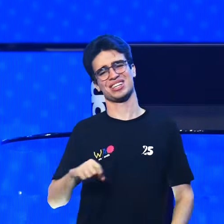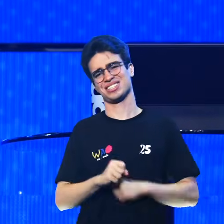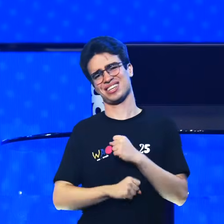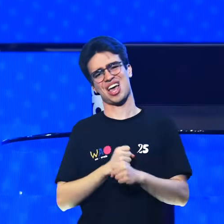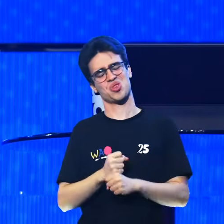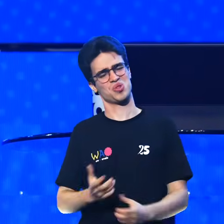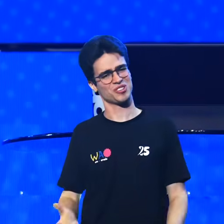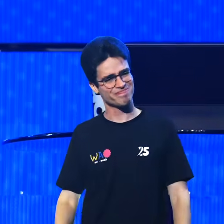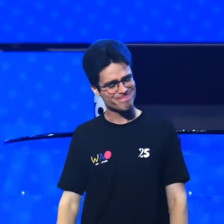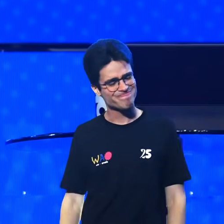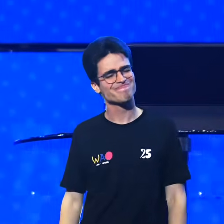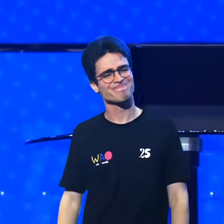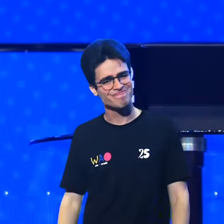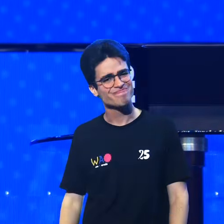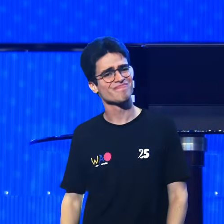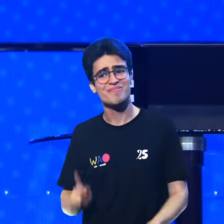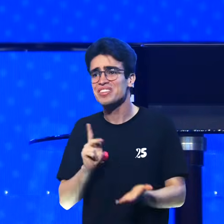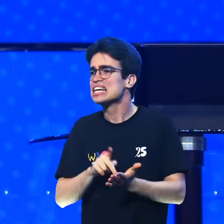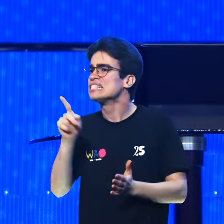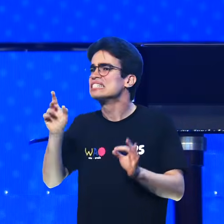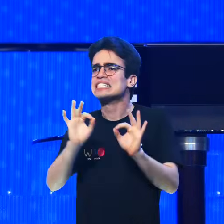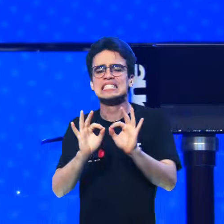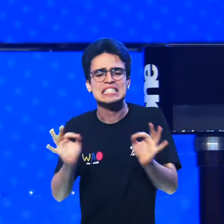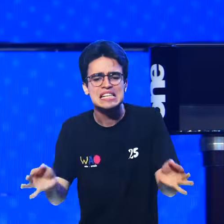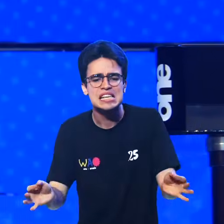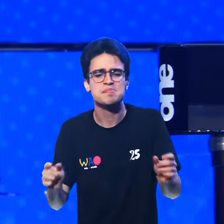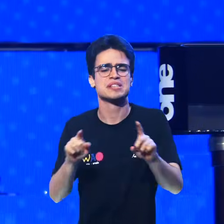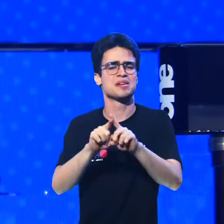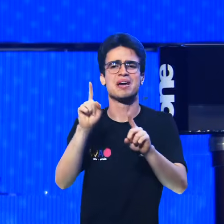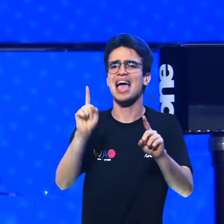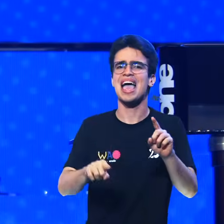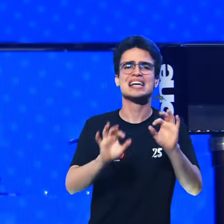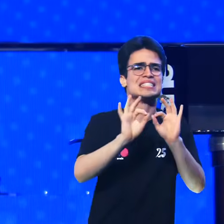agora. Era simples, era tudo muito